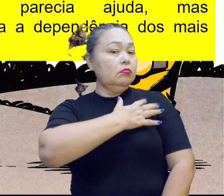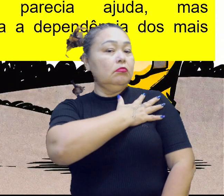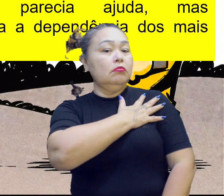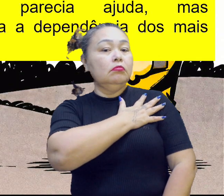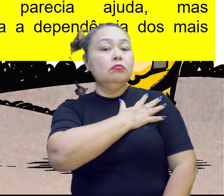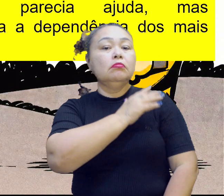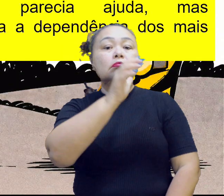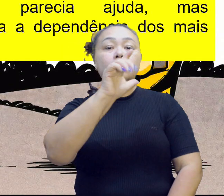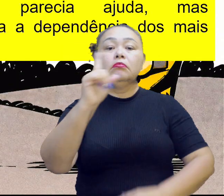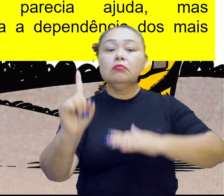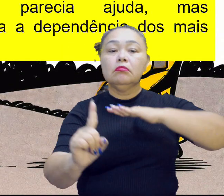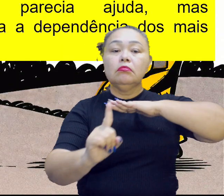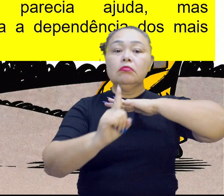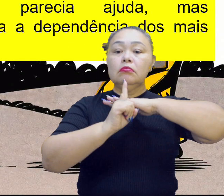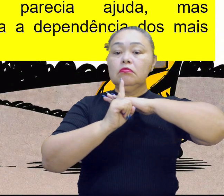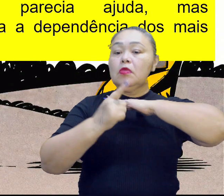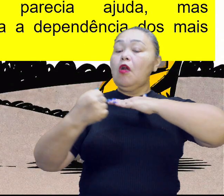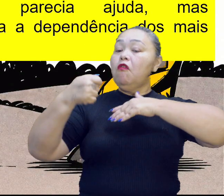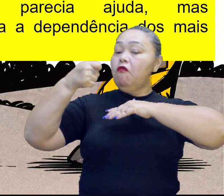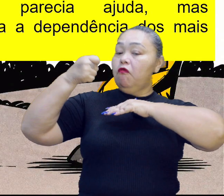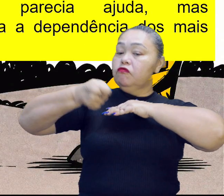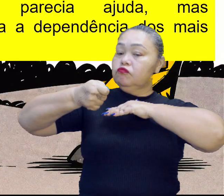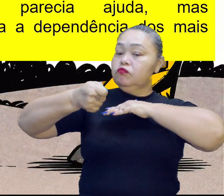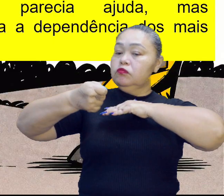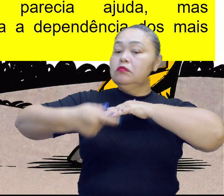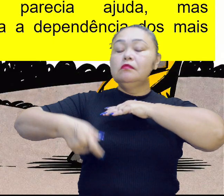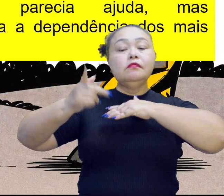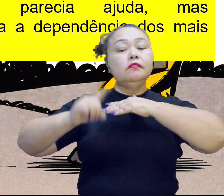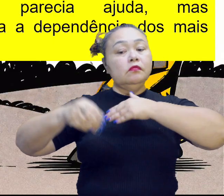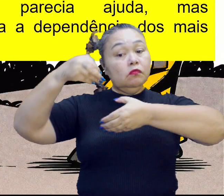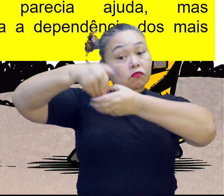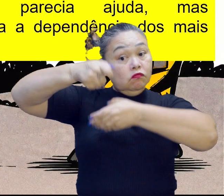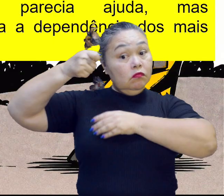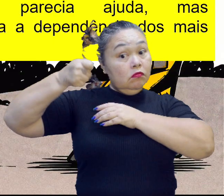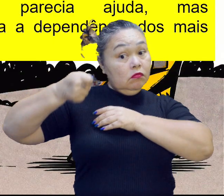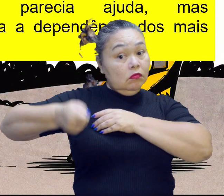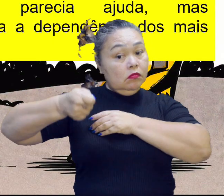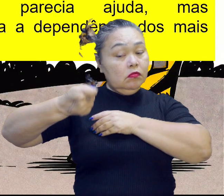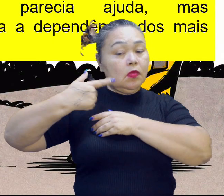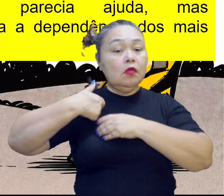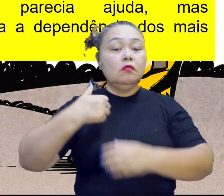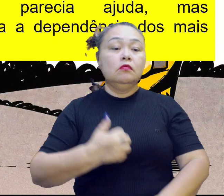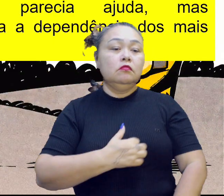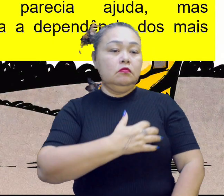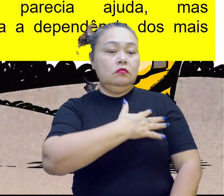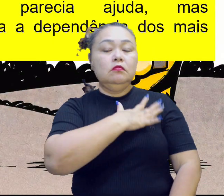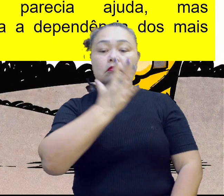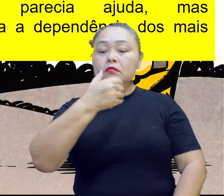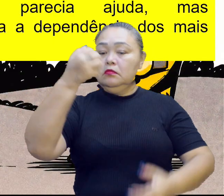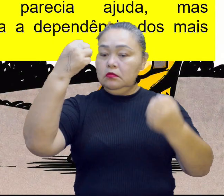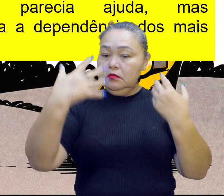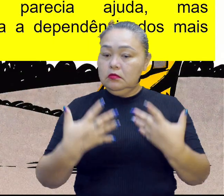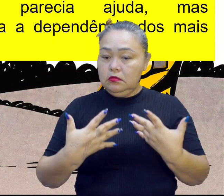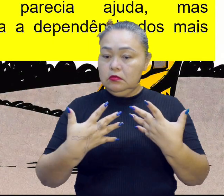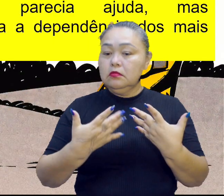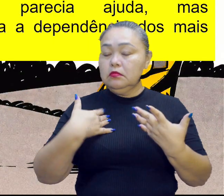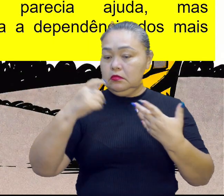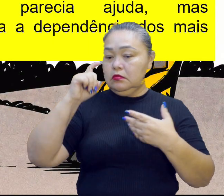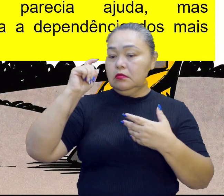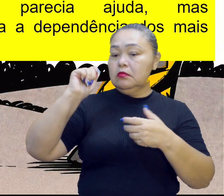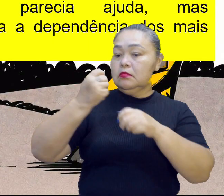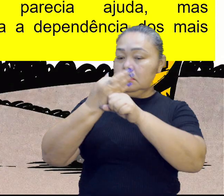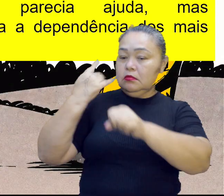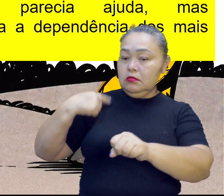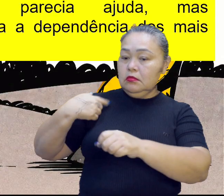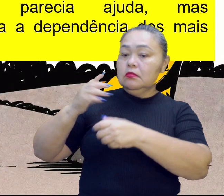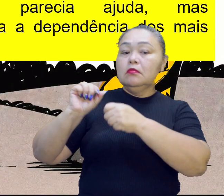Coronelismo, clientelismo e voto de cabresto. Os coronéis, que eram aqueles fazendeiros que eu já expliquei para vocês,